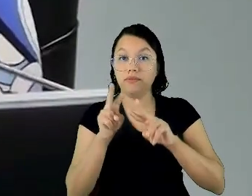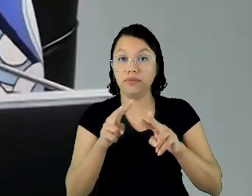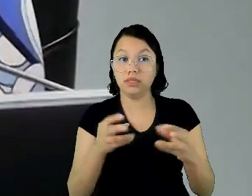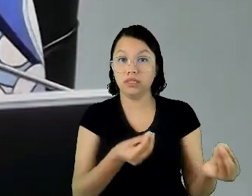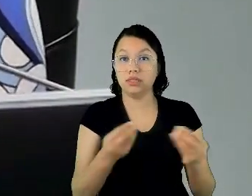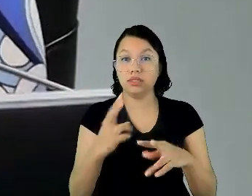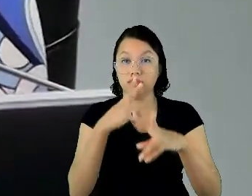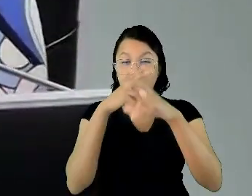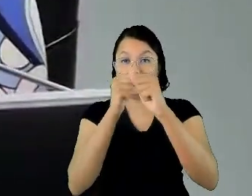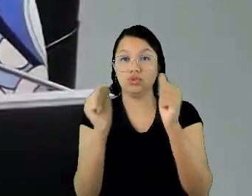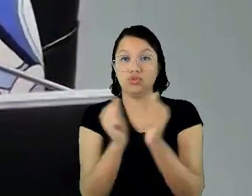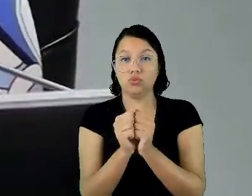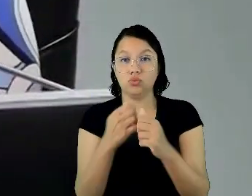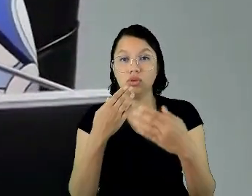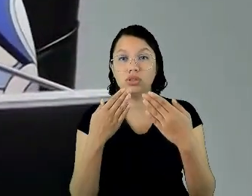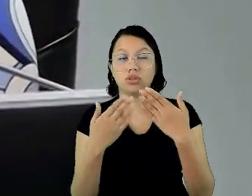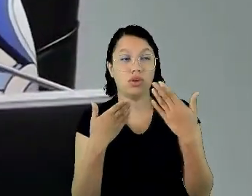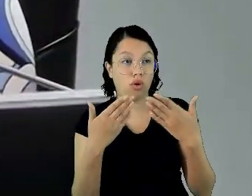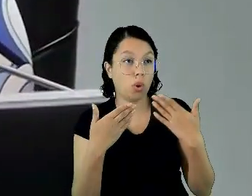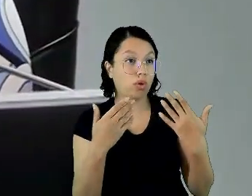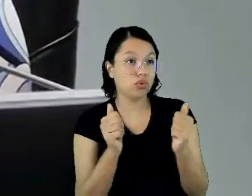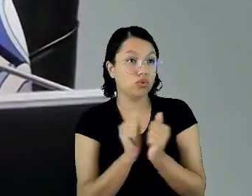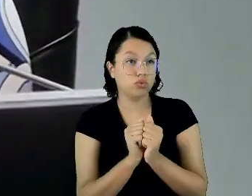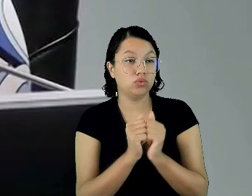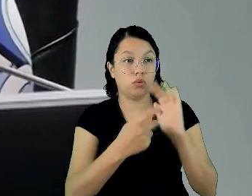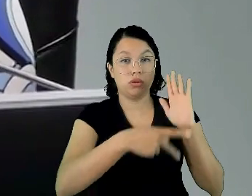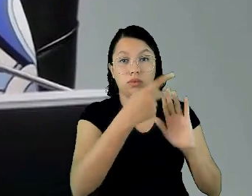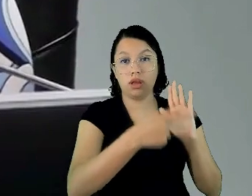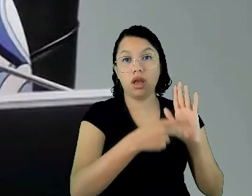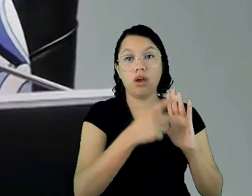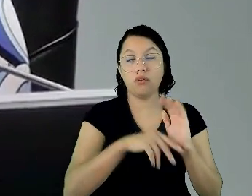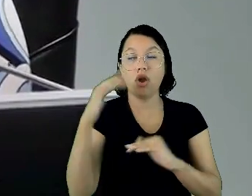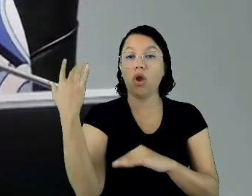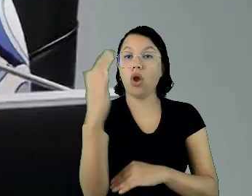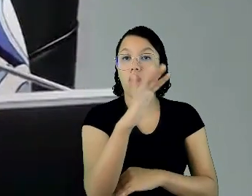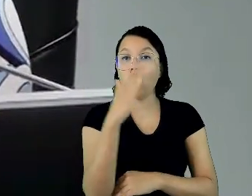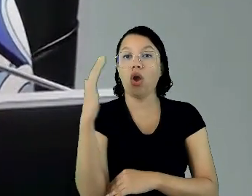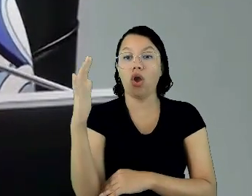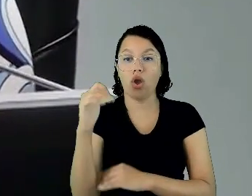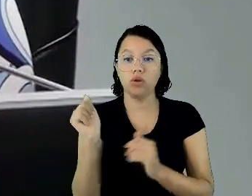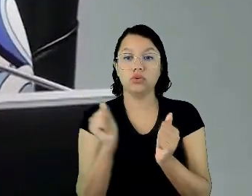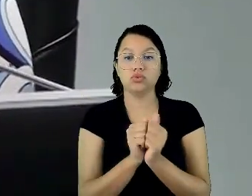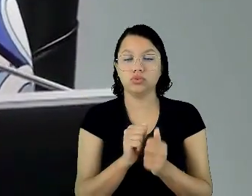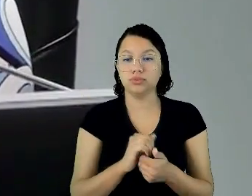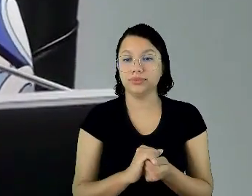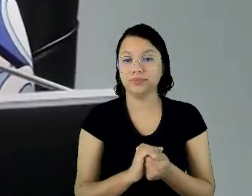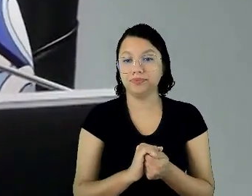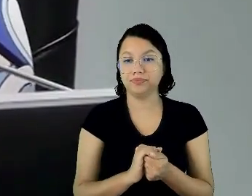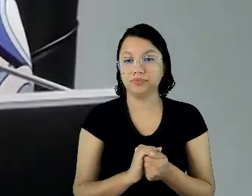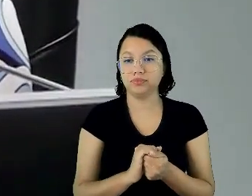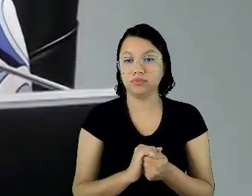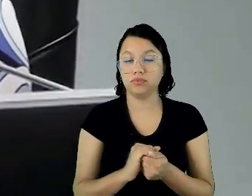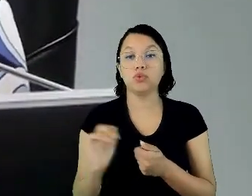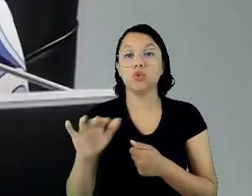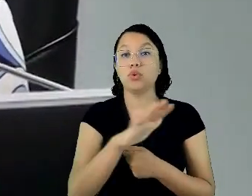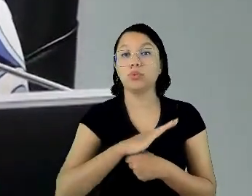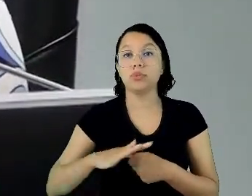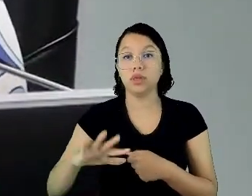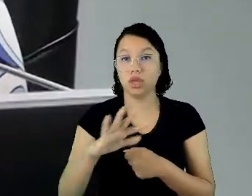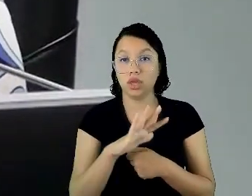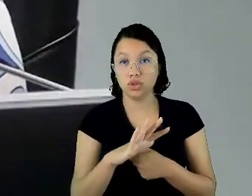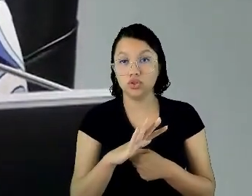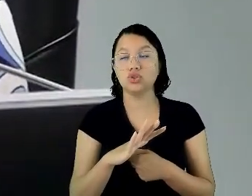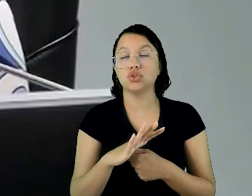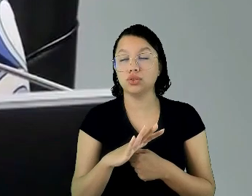ambiental, o doutor Muta está aqui com a doutora Raicler, um ambiente interinstitucional de diálogo, sediado aqui no